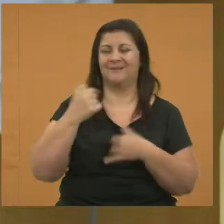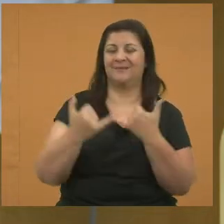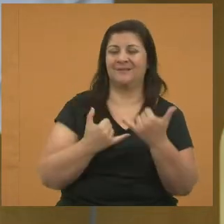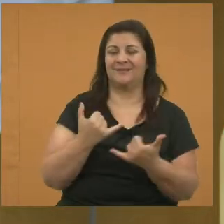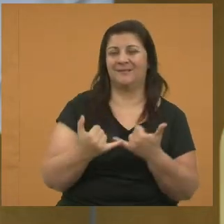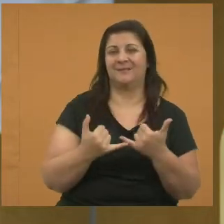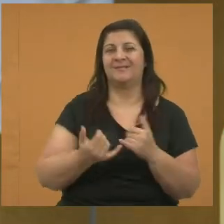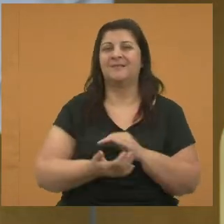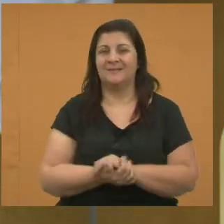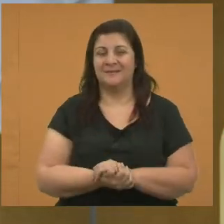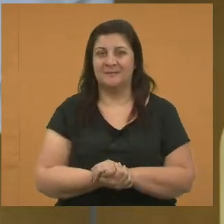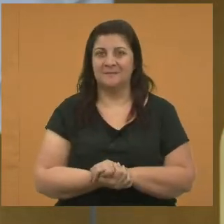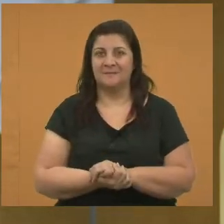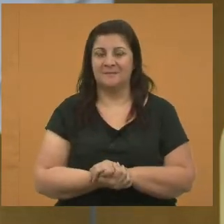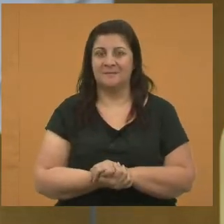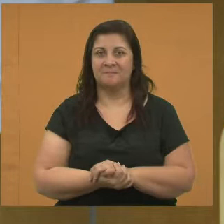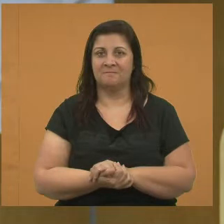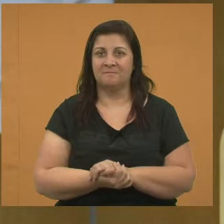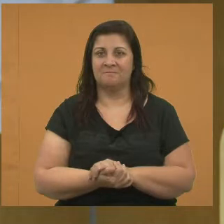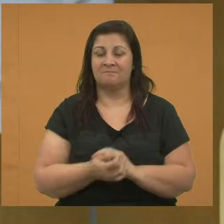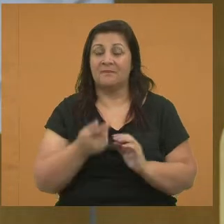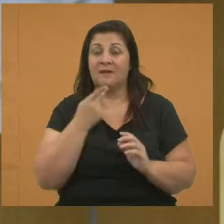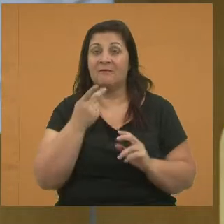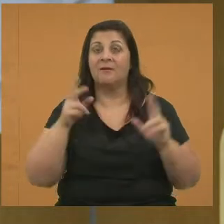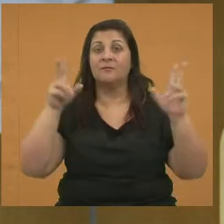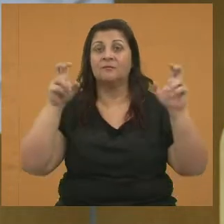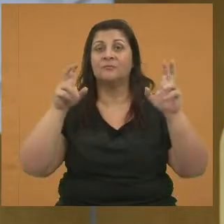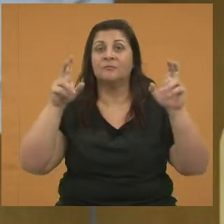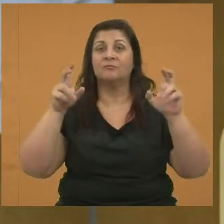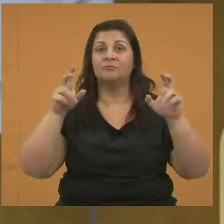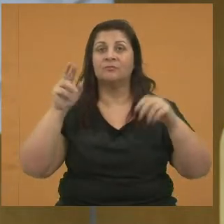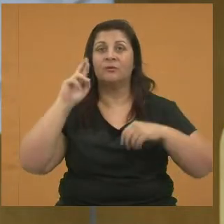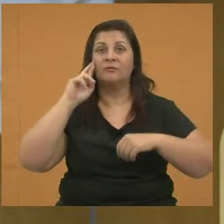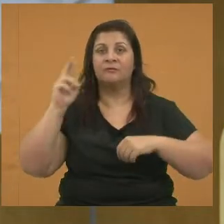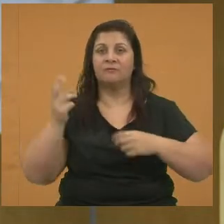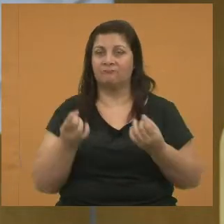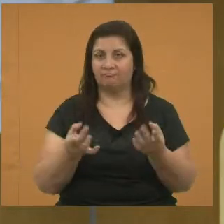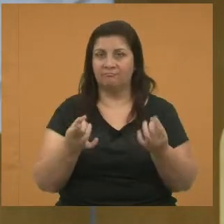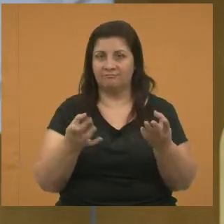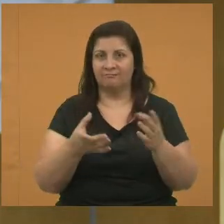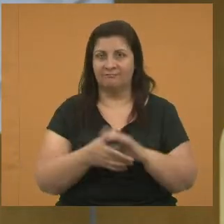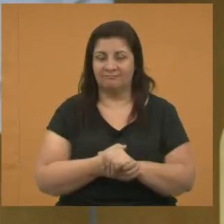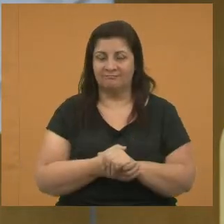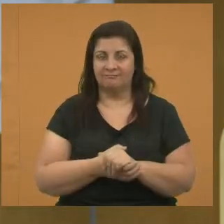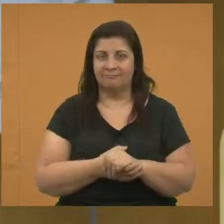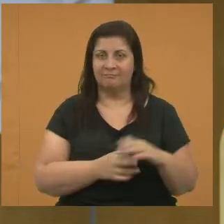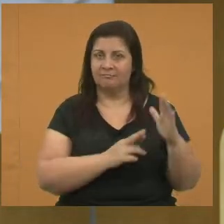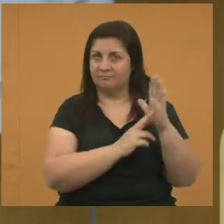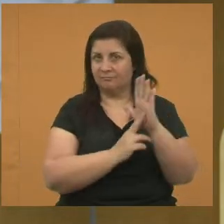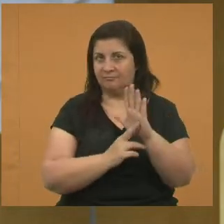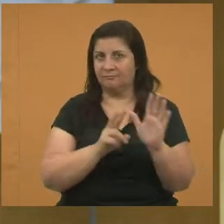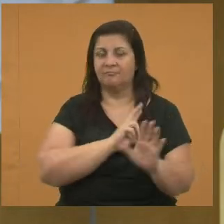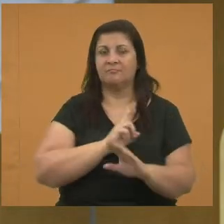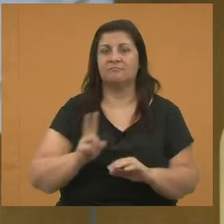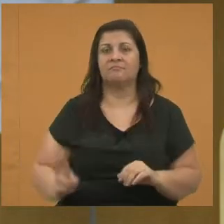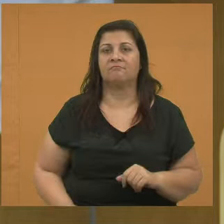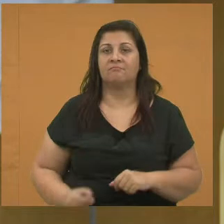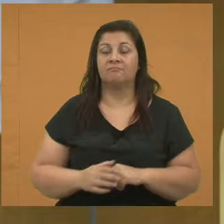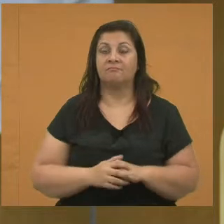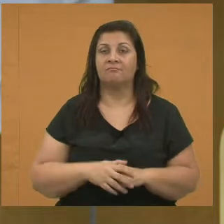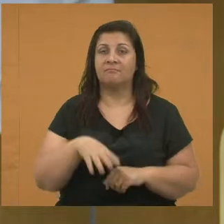não. Com relação aos comerciantes, né? Vou falar aqui em nome dos vereadores. Fui escolhido